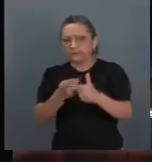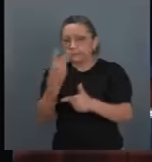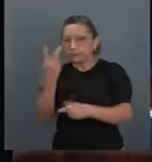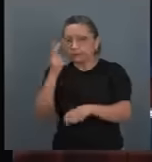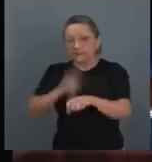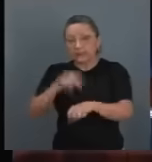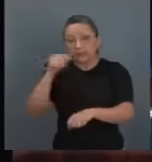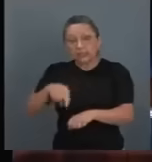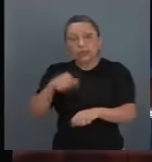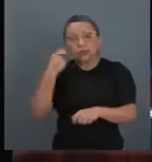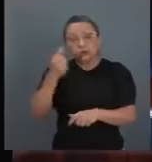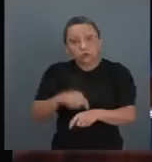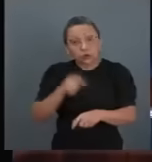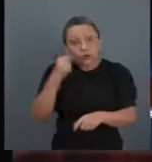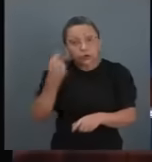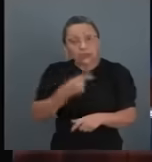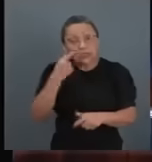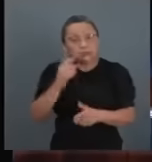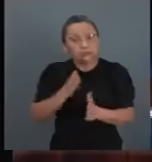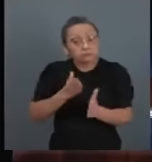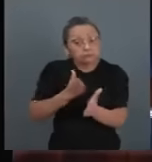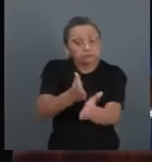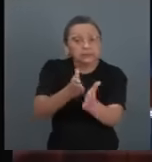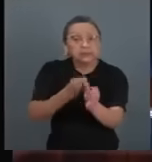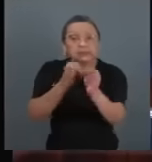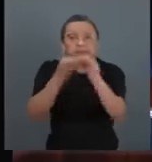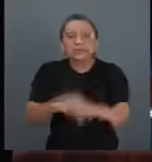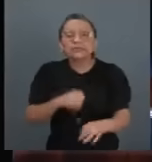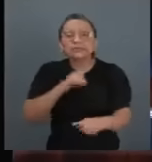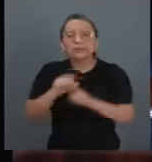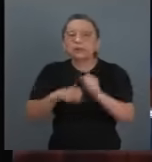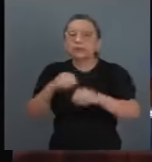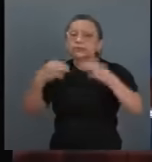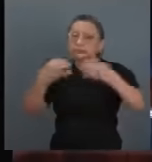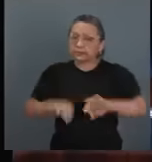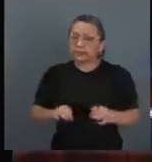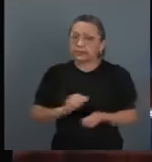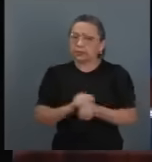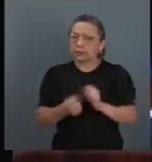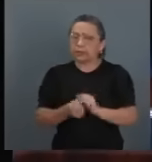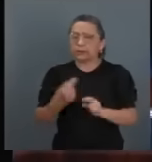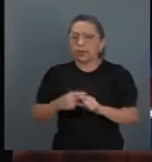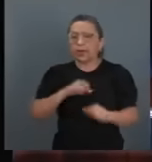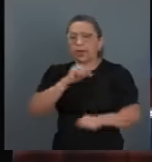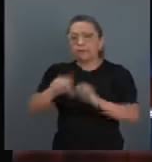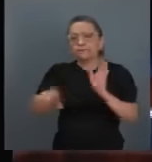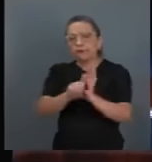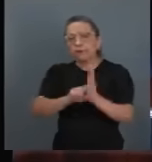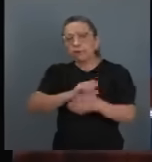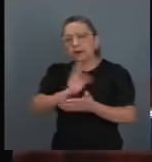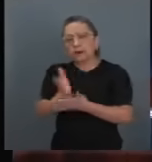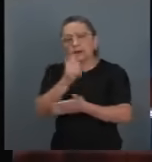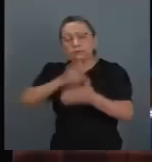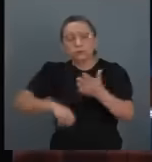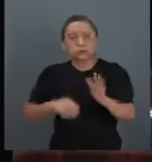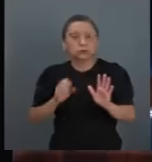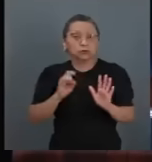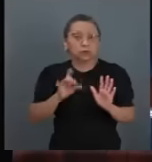nós estamos no caminho certo se fizermos as mudanças adequadas. A reforma tributária, como eu disse,